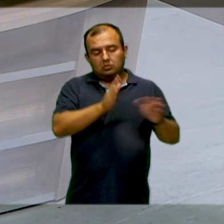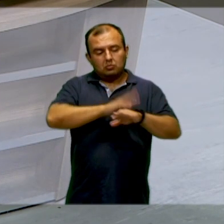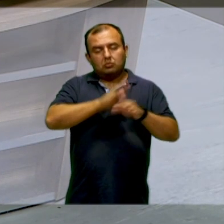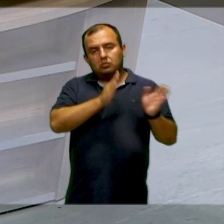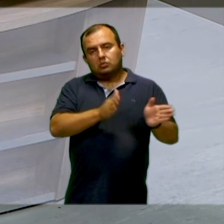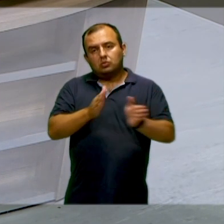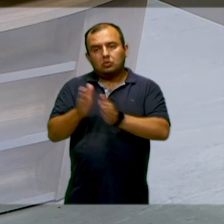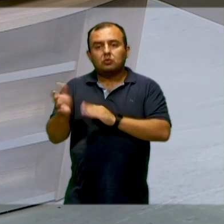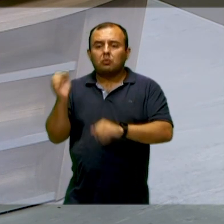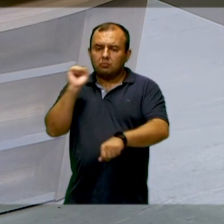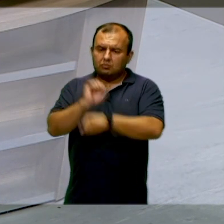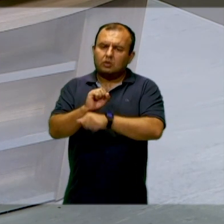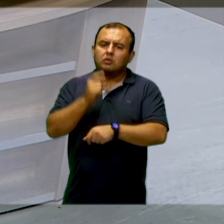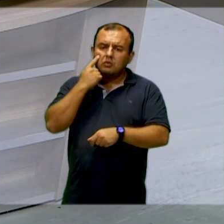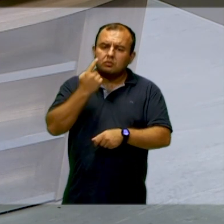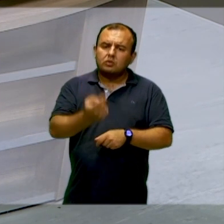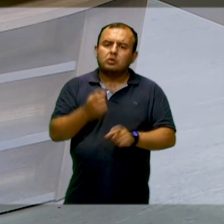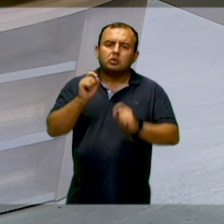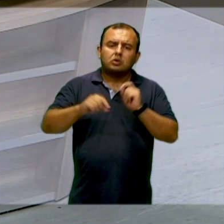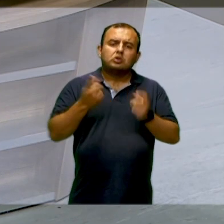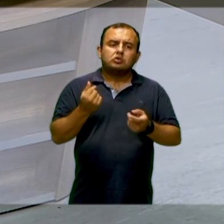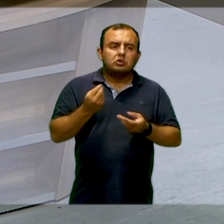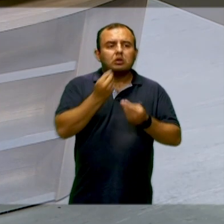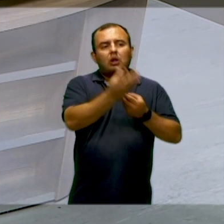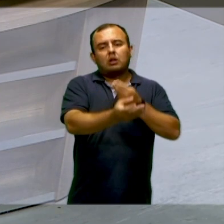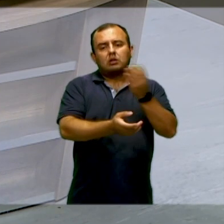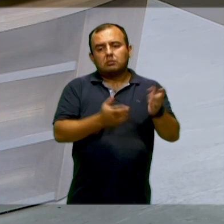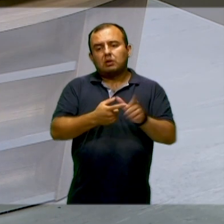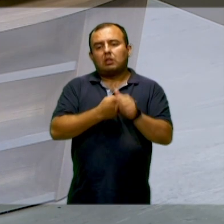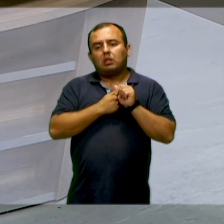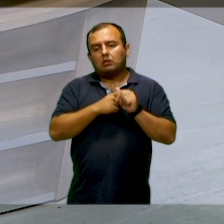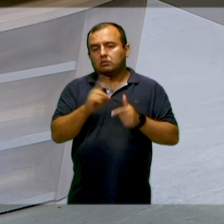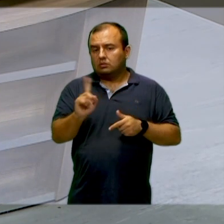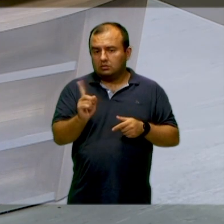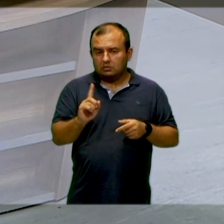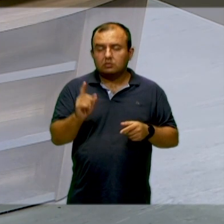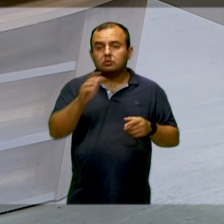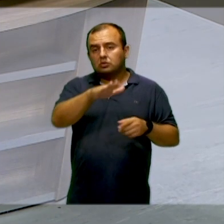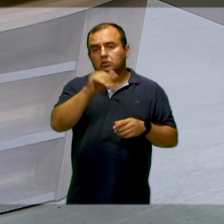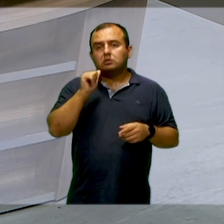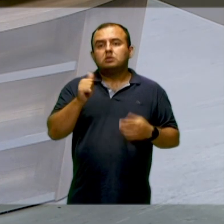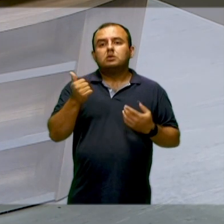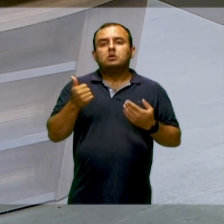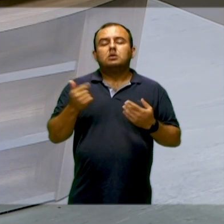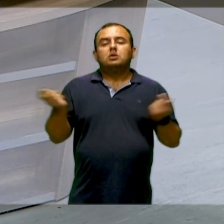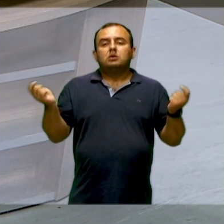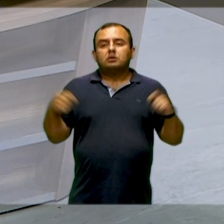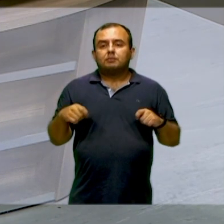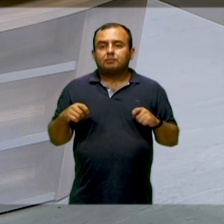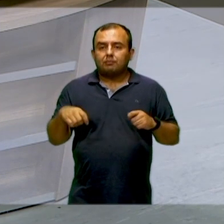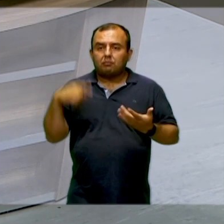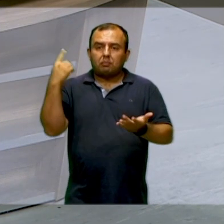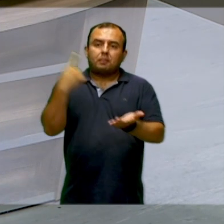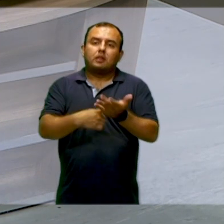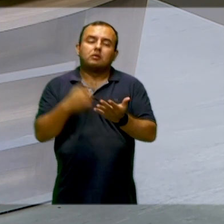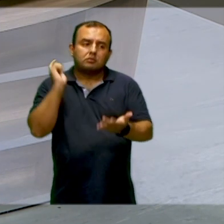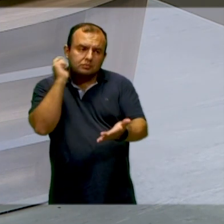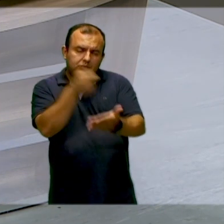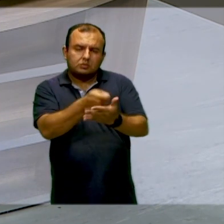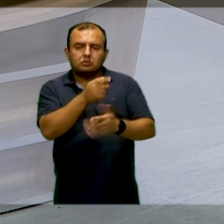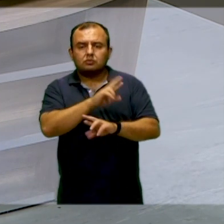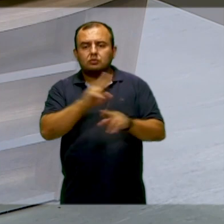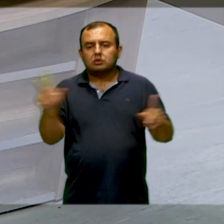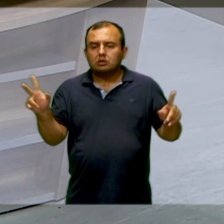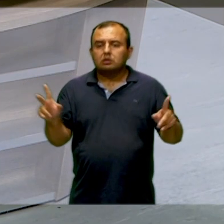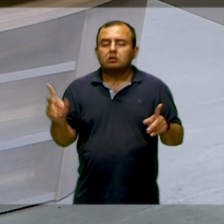né? Vamos parar e vamos olhar, a gente não pode dar dinheiro para quem já está devendo, vamos chamar aqui. A gente abriu a possibilidade de fazer um pagamento diferente, a gente